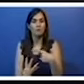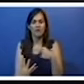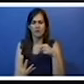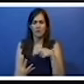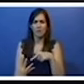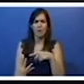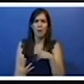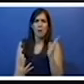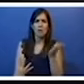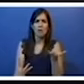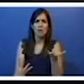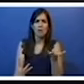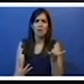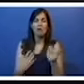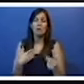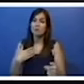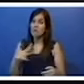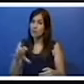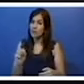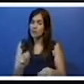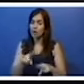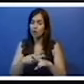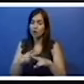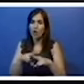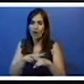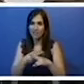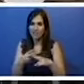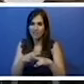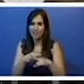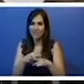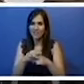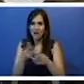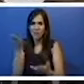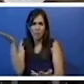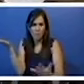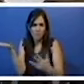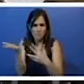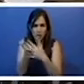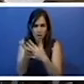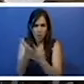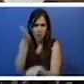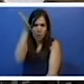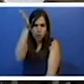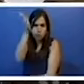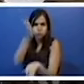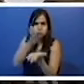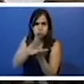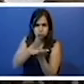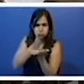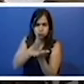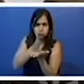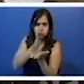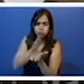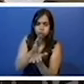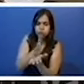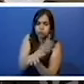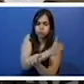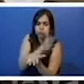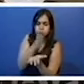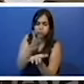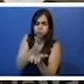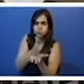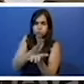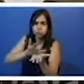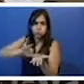E se eu pegar uma barra de chocolate e dividir ao meio E se eu pegar uma barra de chocolate